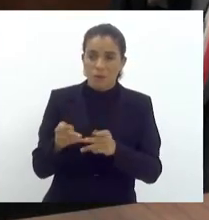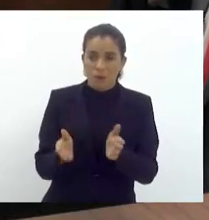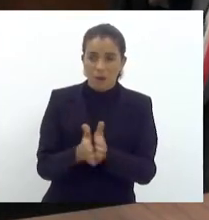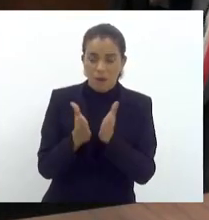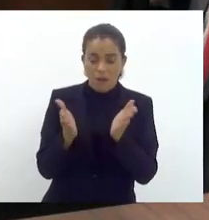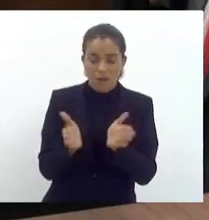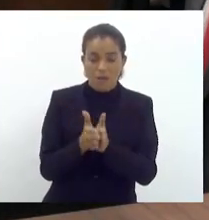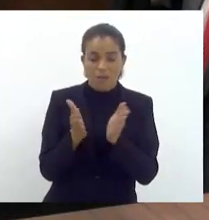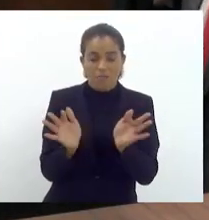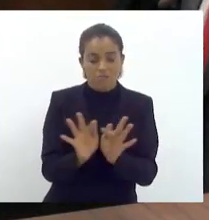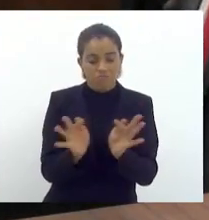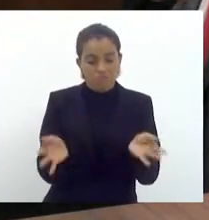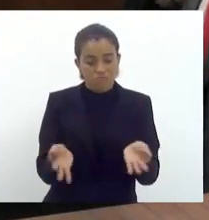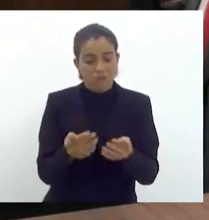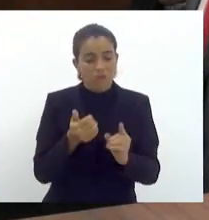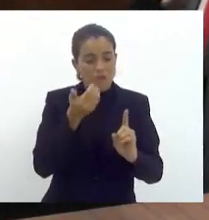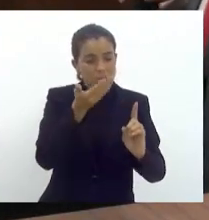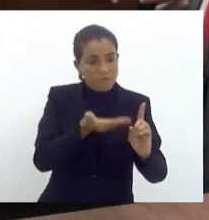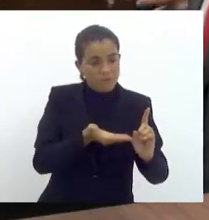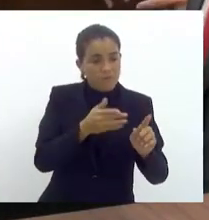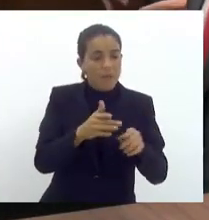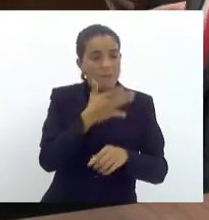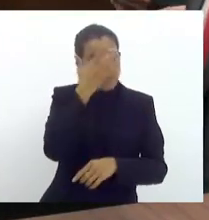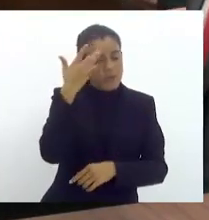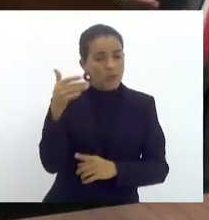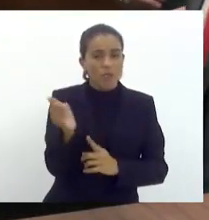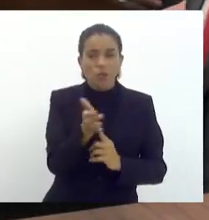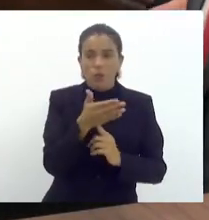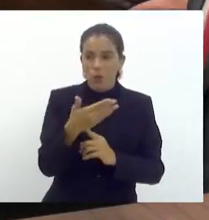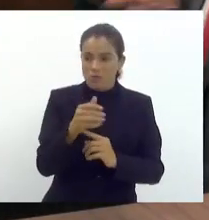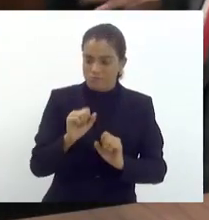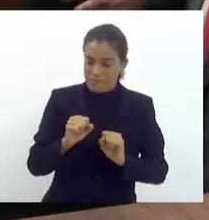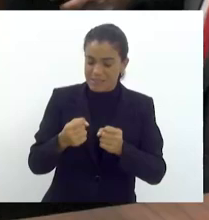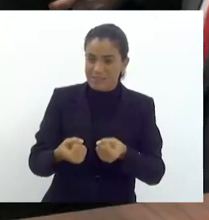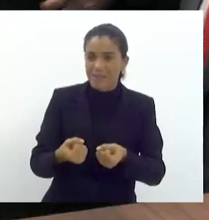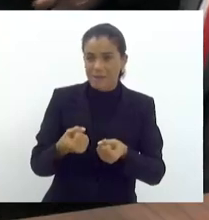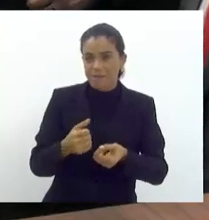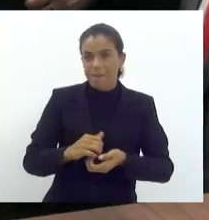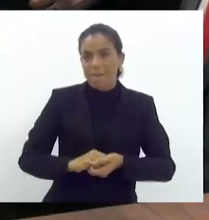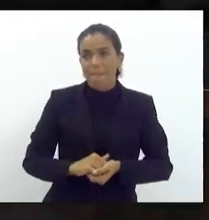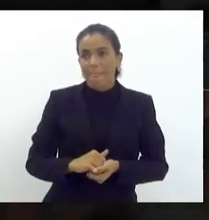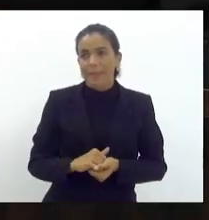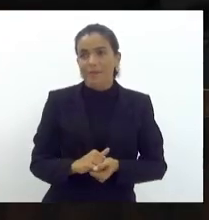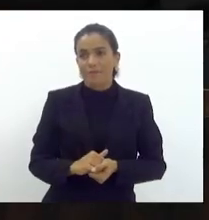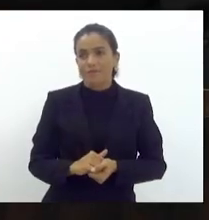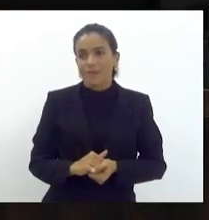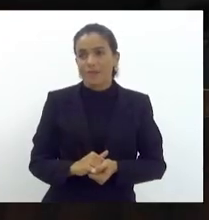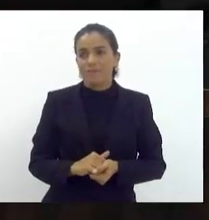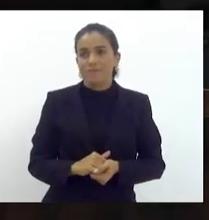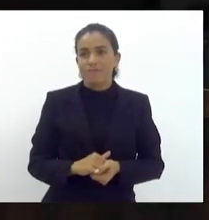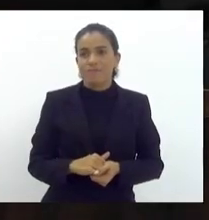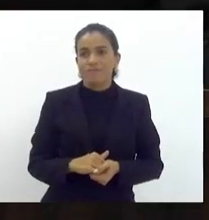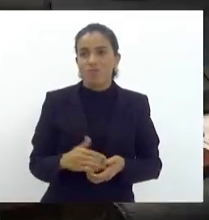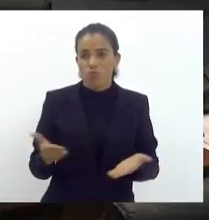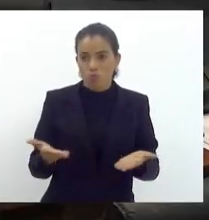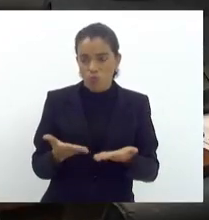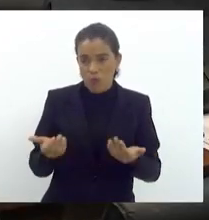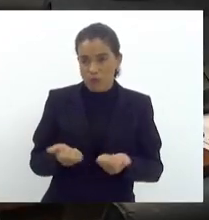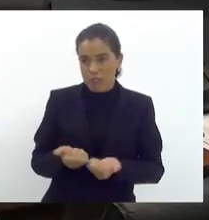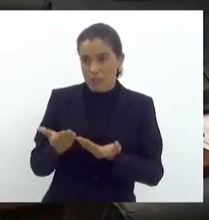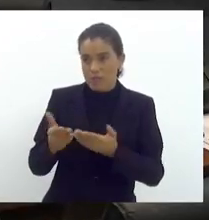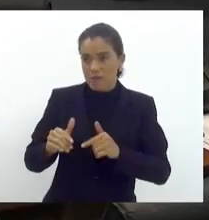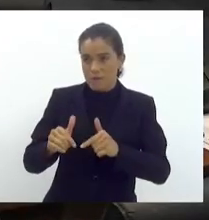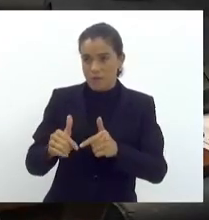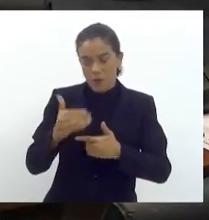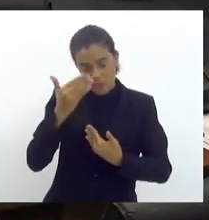do mandato dela fica com reconhecimento que quem trouxe essa bandeira foi vossa excelência e agora a gente tá dando efetividade é o que vossa excelência